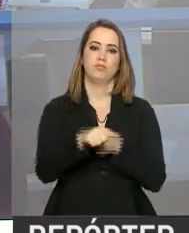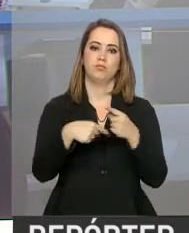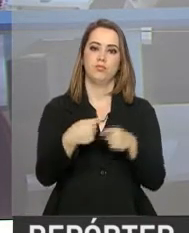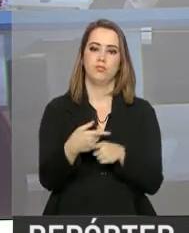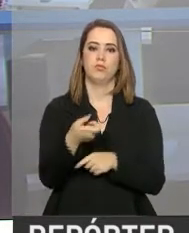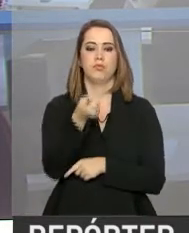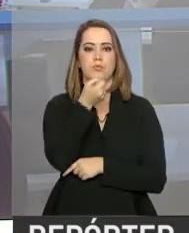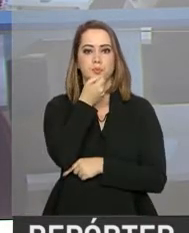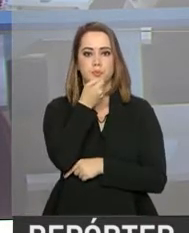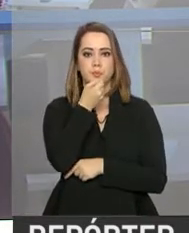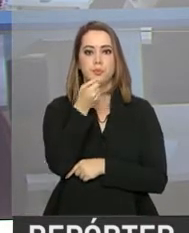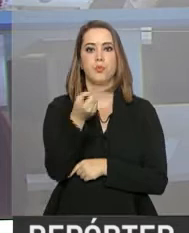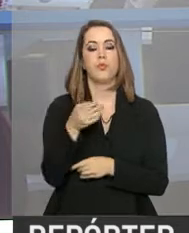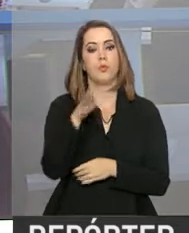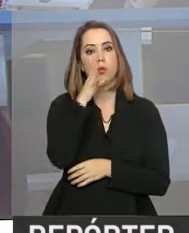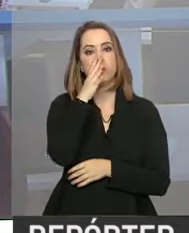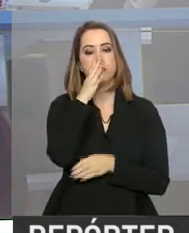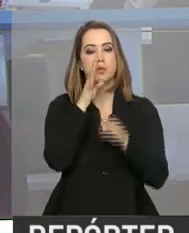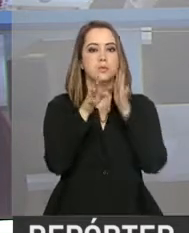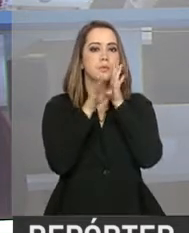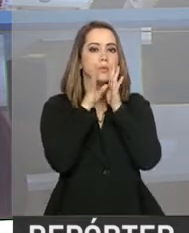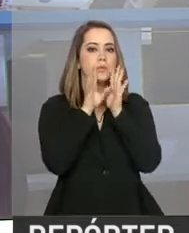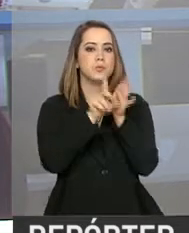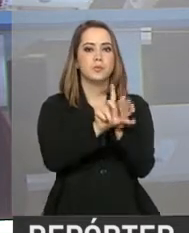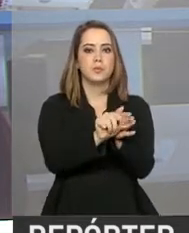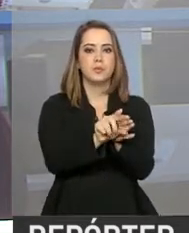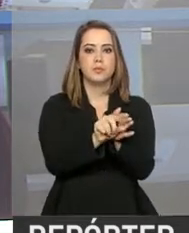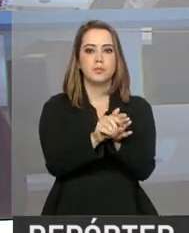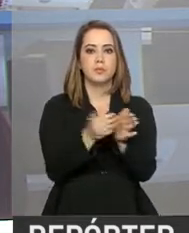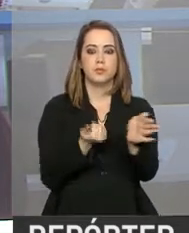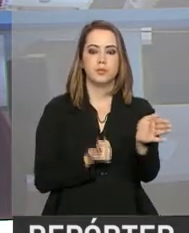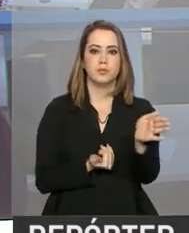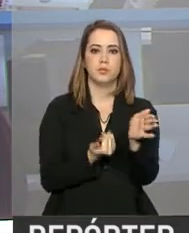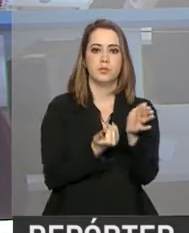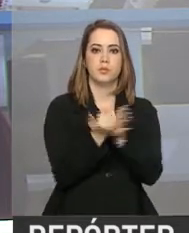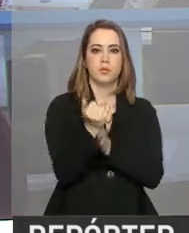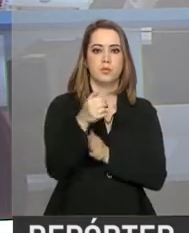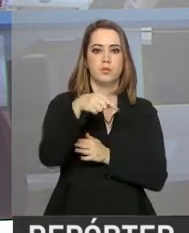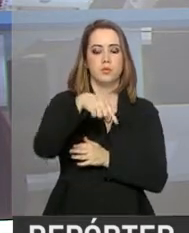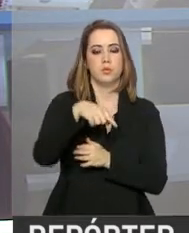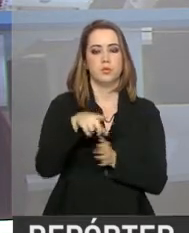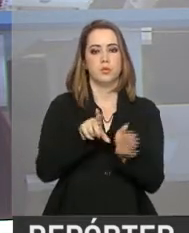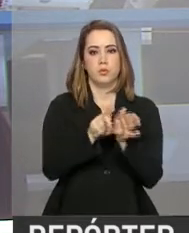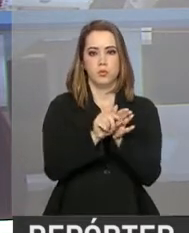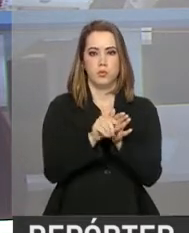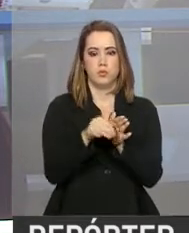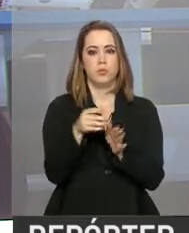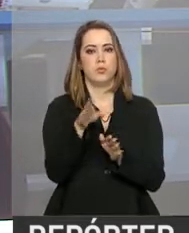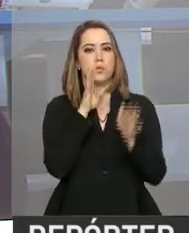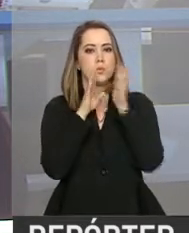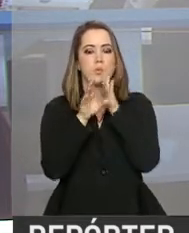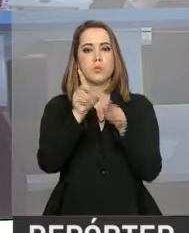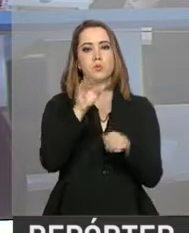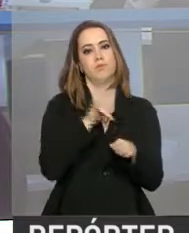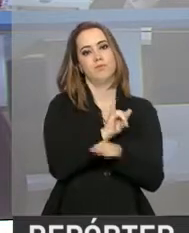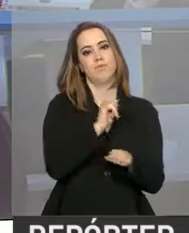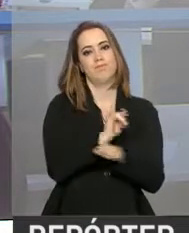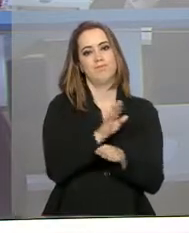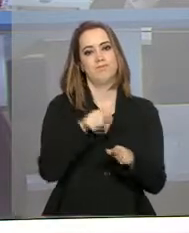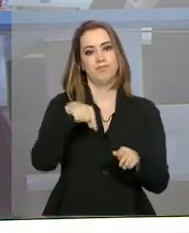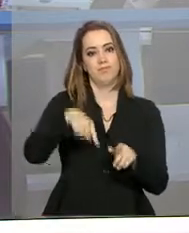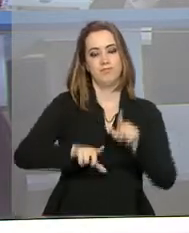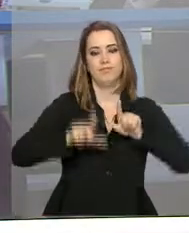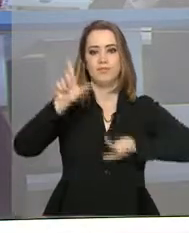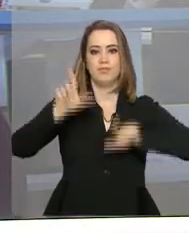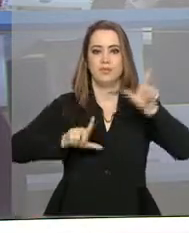repórter nbr acompanhe também as novidades em nossas redes sociais twitter facebook e também no youtube continue com a gente